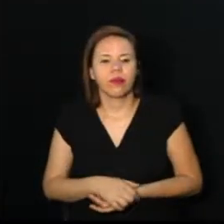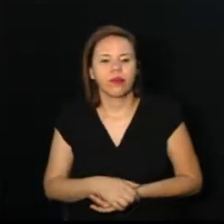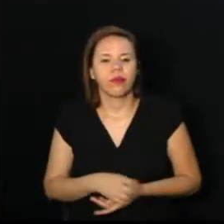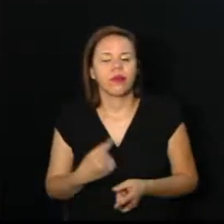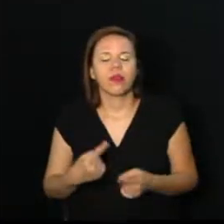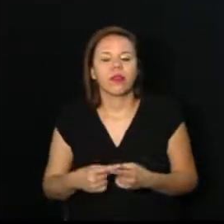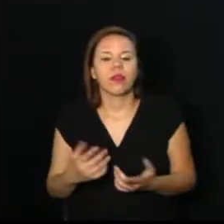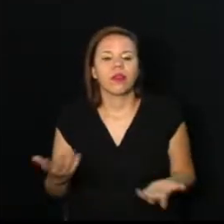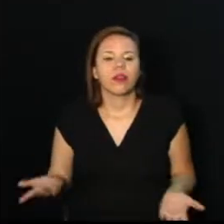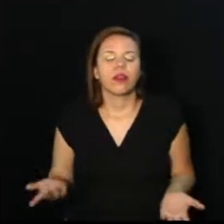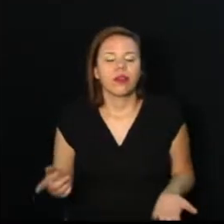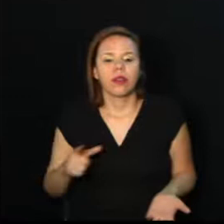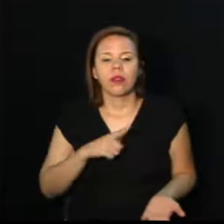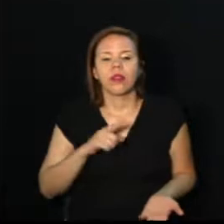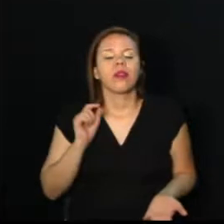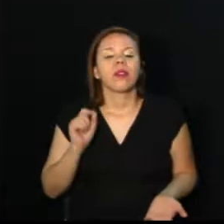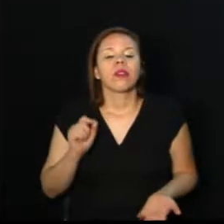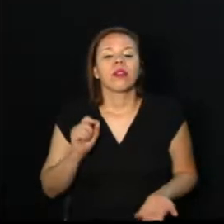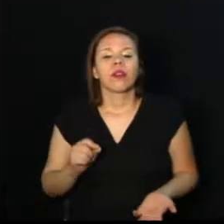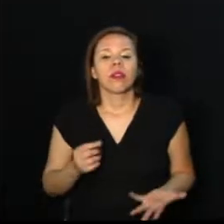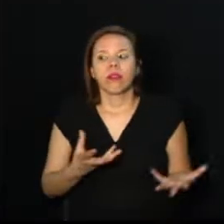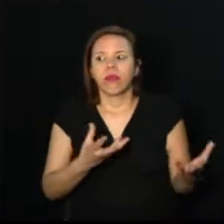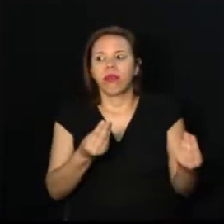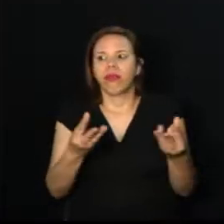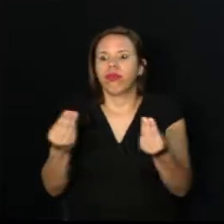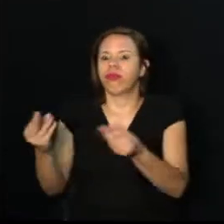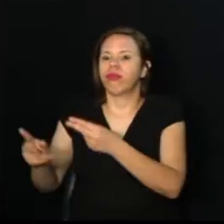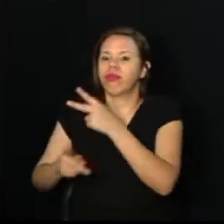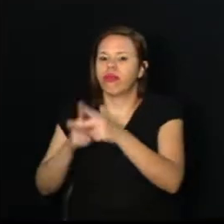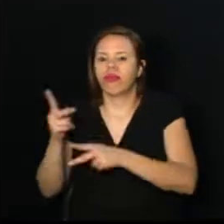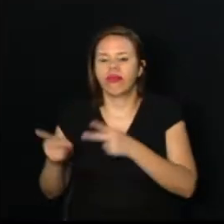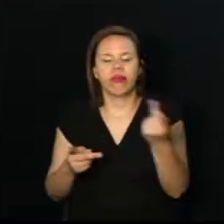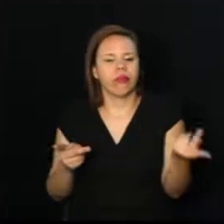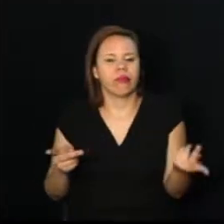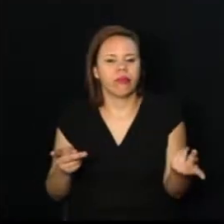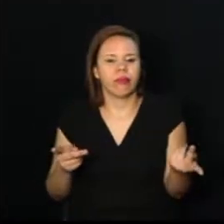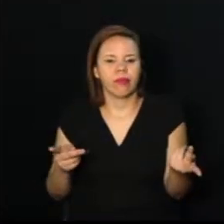senão teríamos um monte de pessoas com